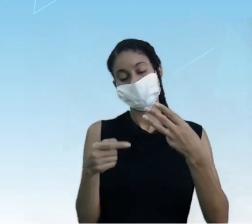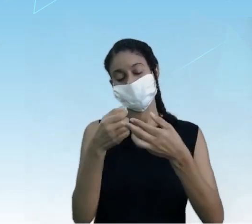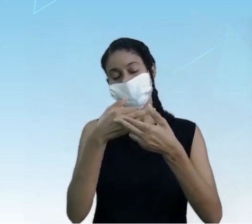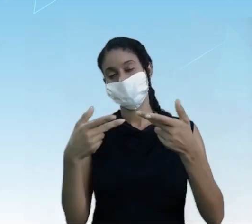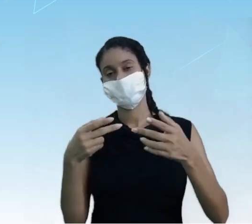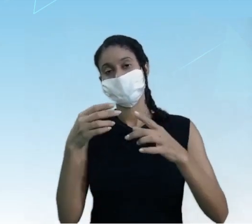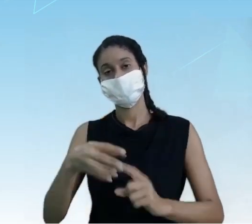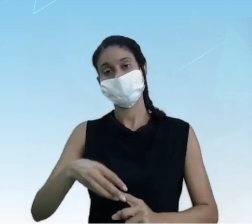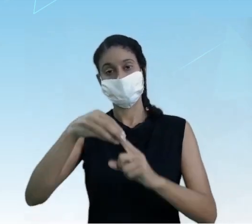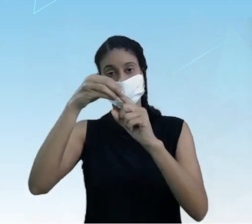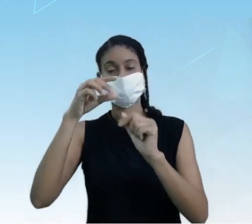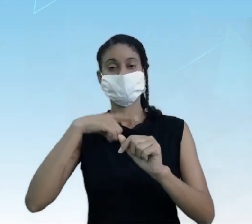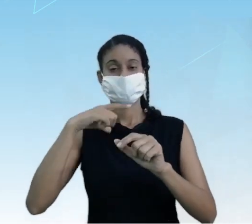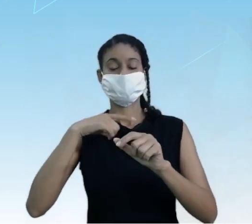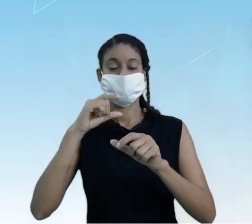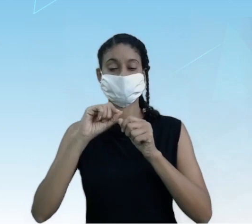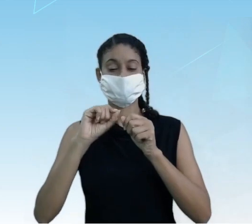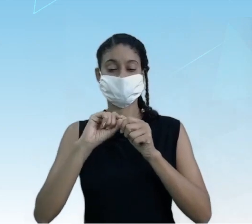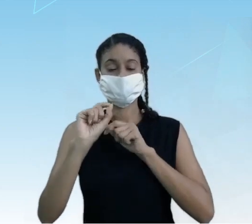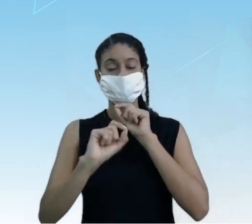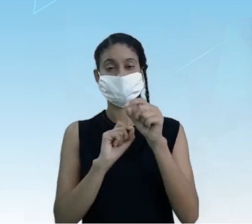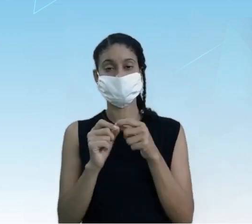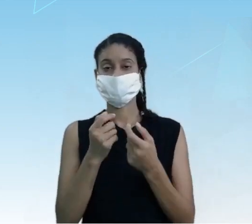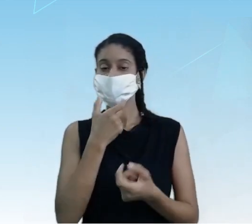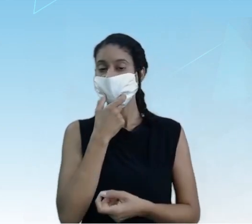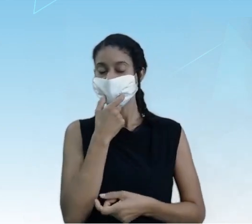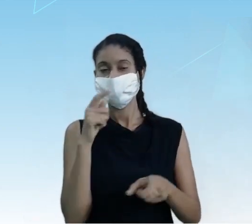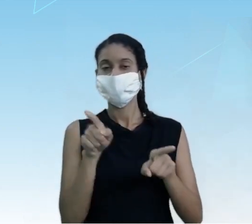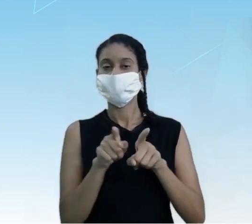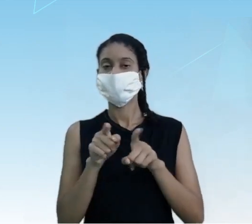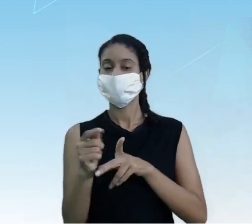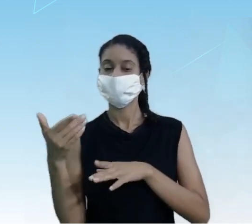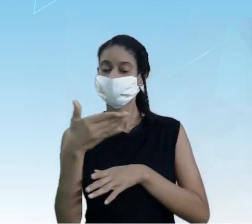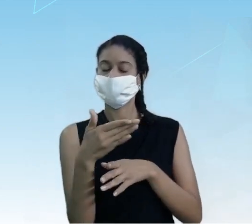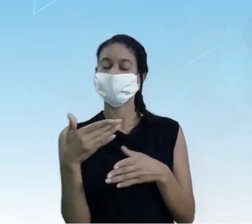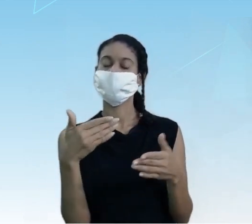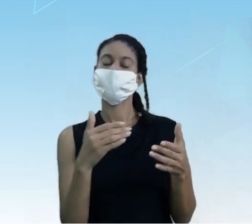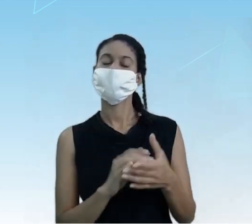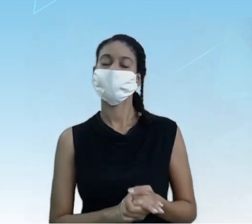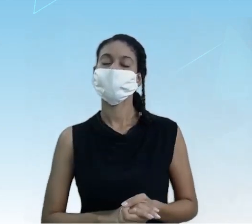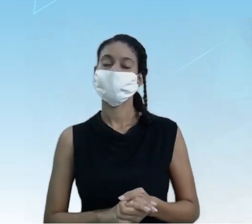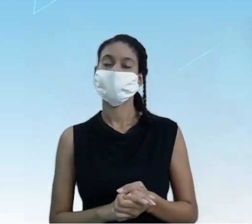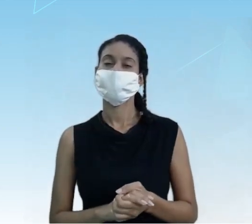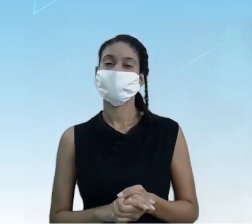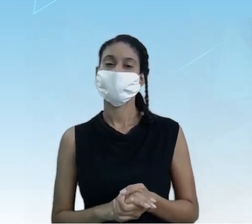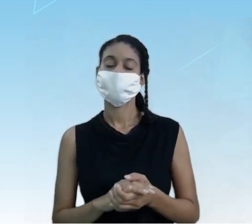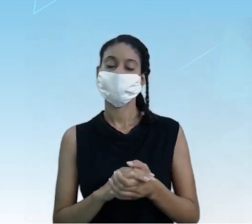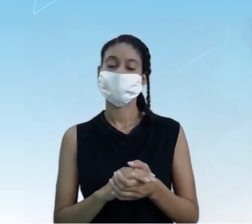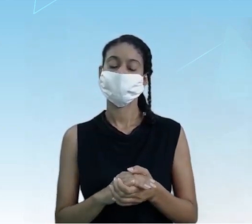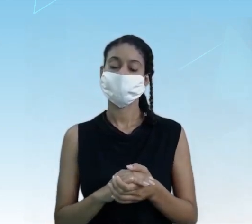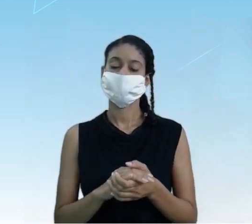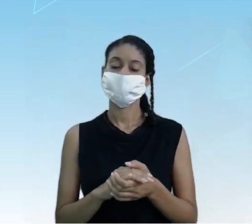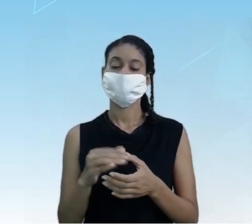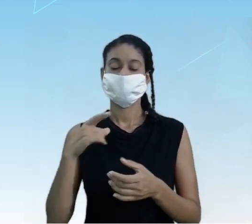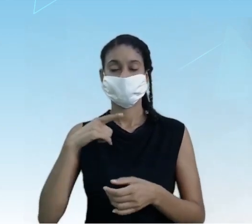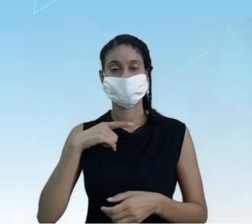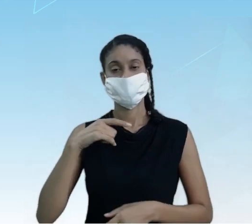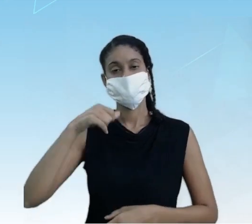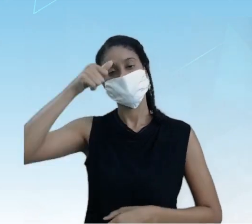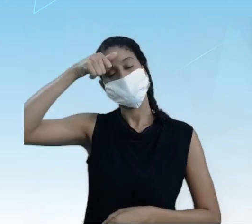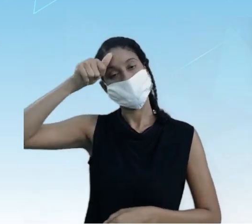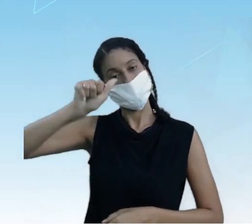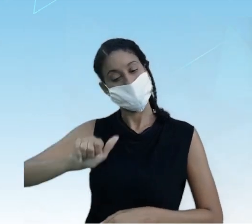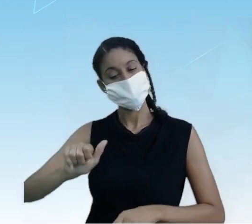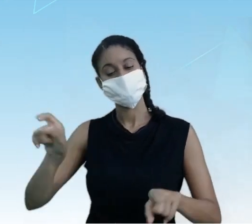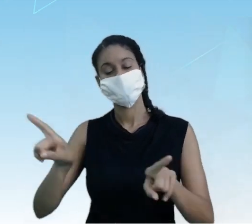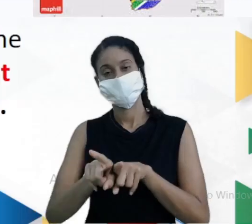marcantes que fizeram com que o inglês fosse também lá fazer parte do continente africano. Então, nosso texto